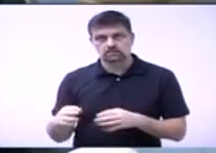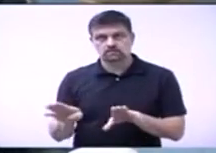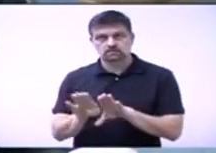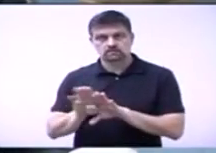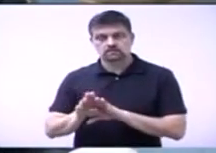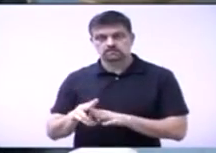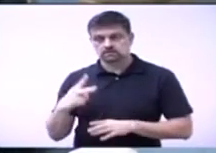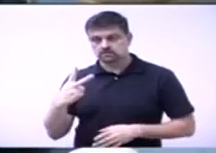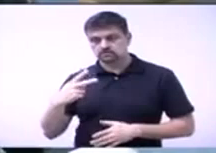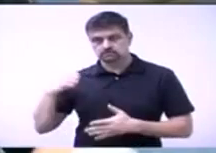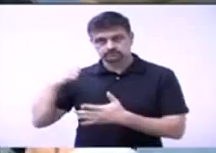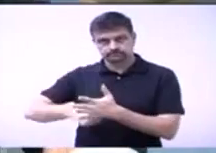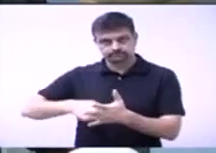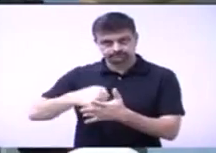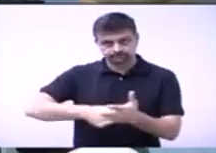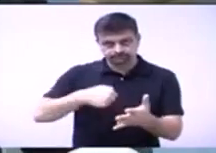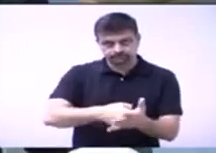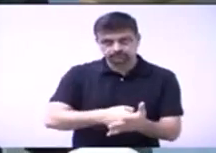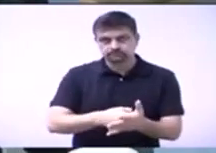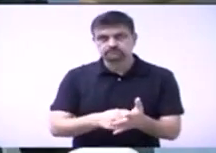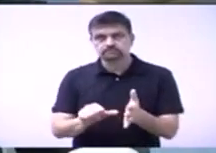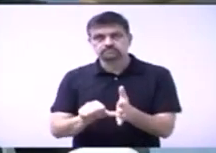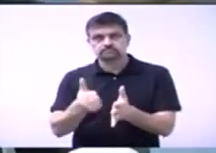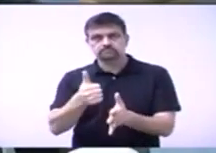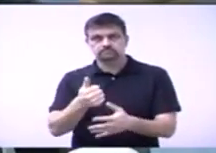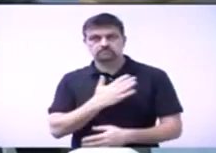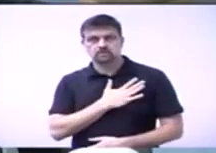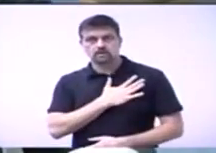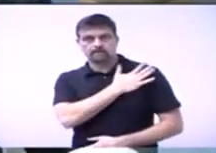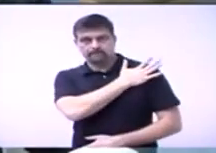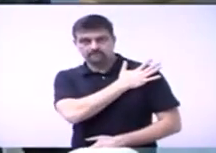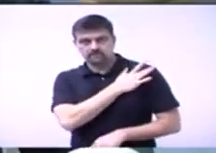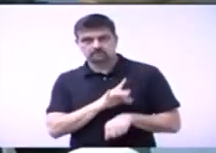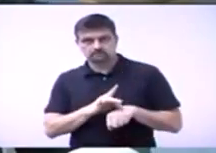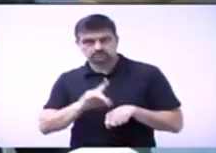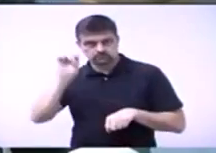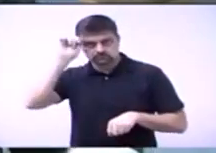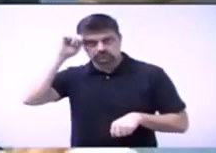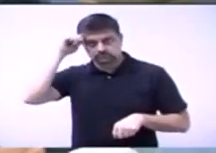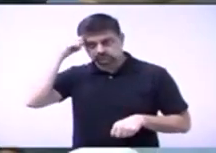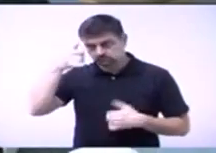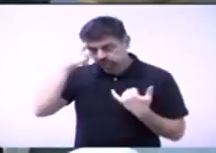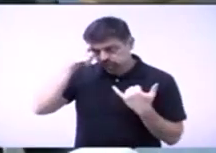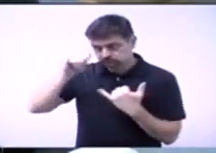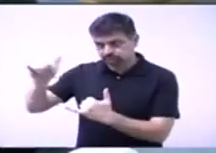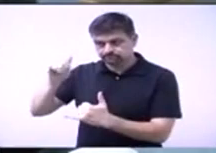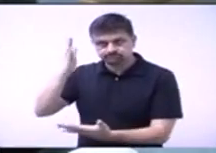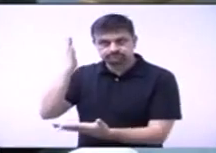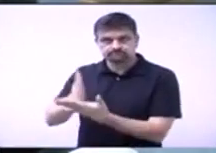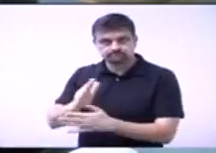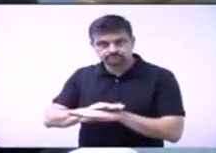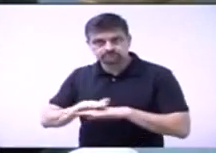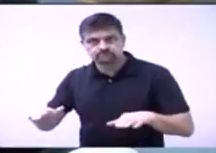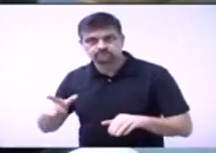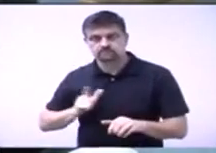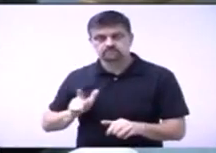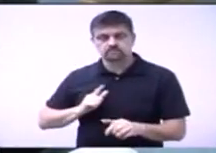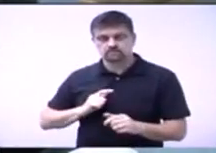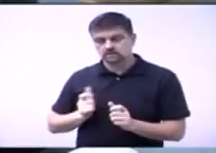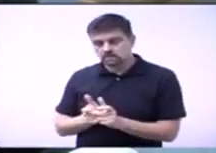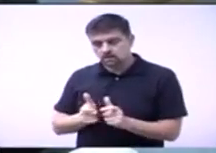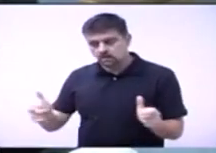2 lutas importantes, o dia da luta racial também, que também vem ganhando a cada